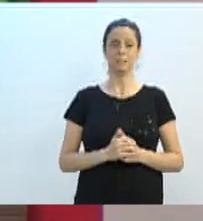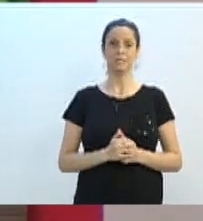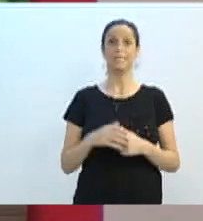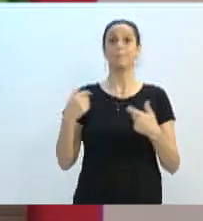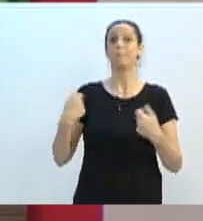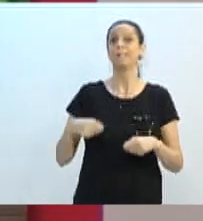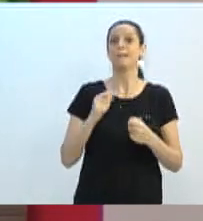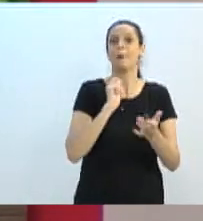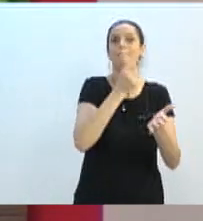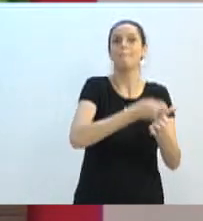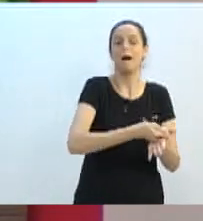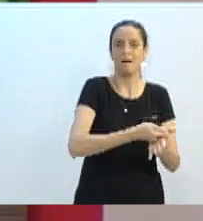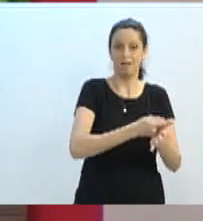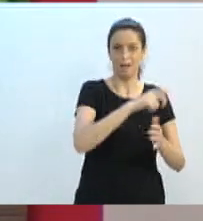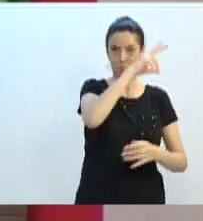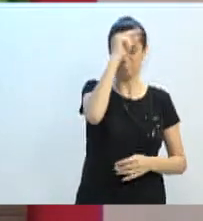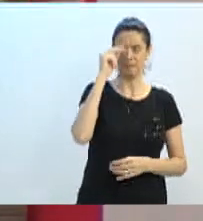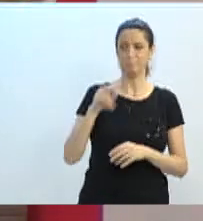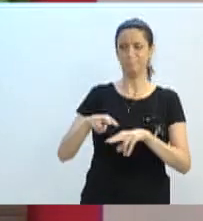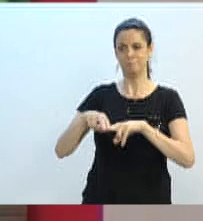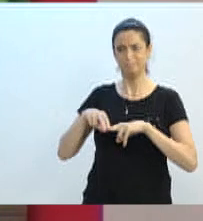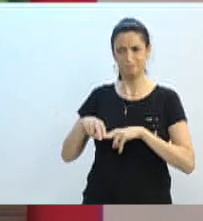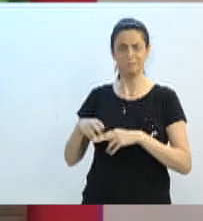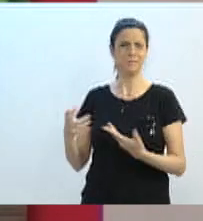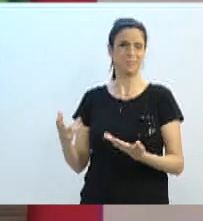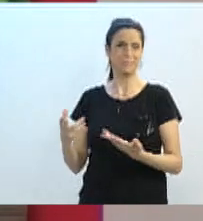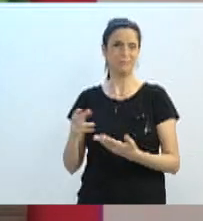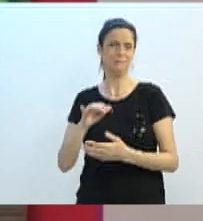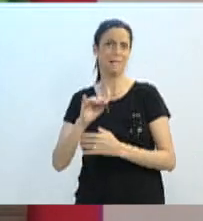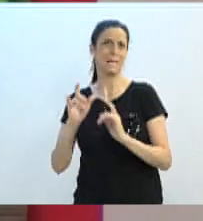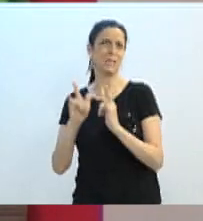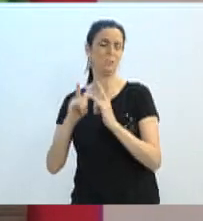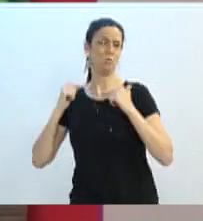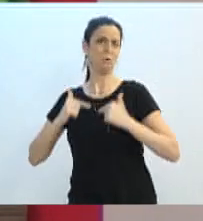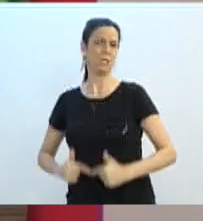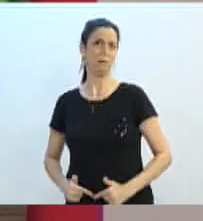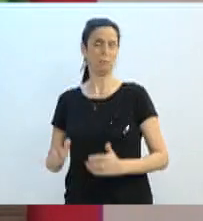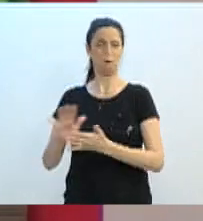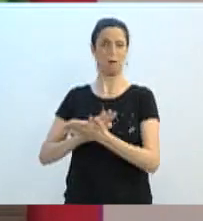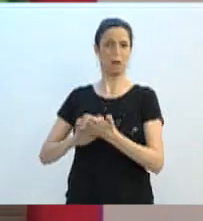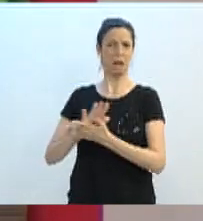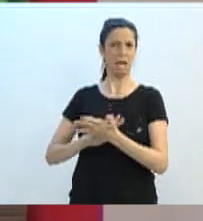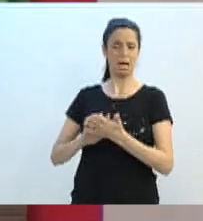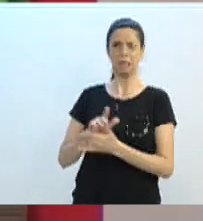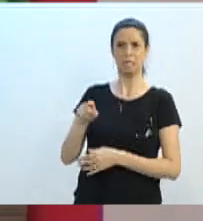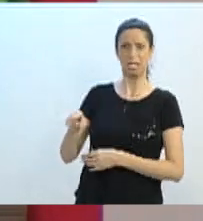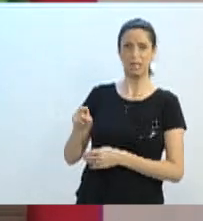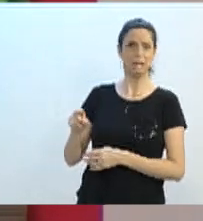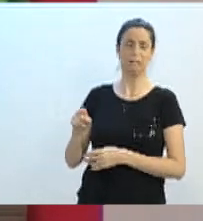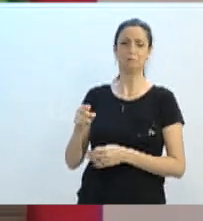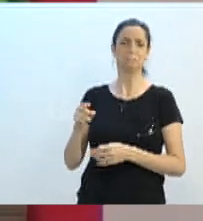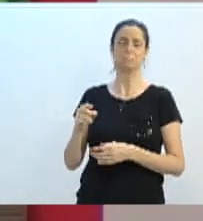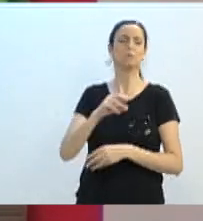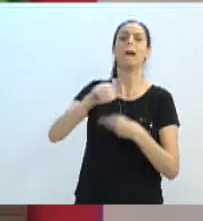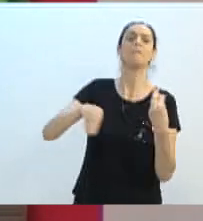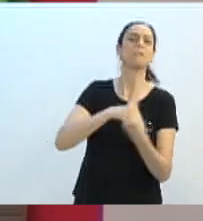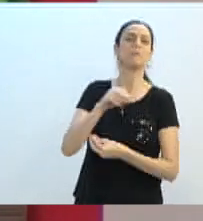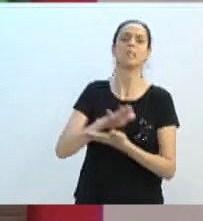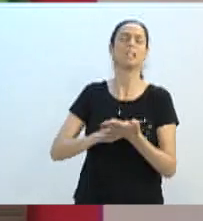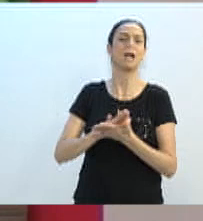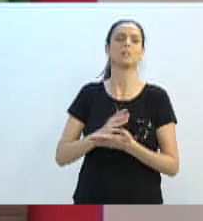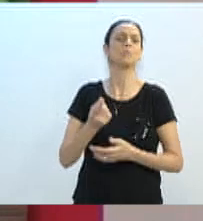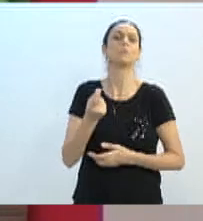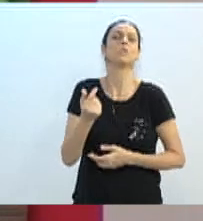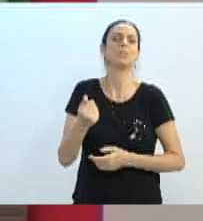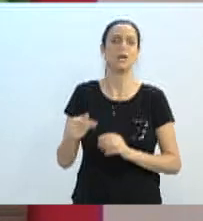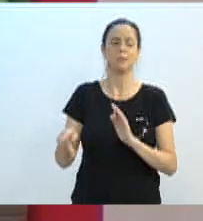que o SBLU não tem nada a ver com conta pública? Como assim, minha gente? Ó, vereador Adriano, me desculpem, vocês estão sendo